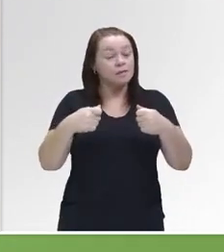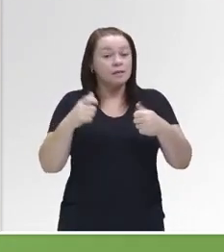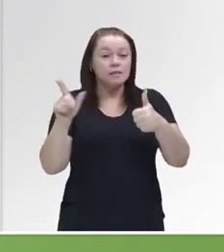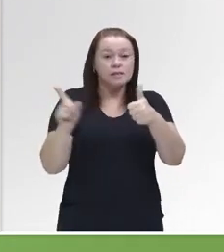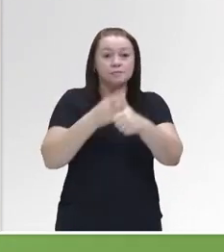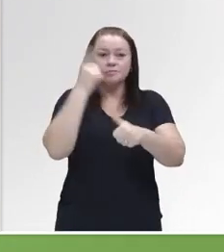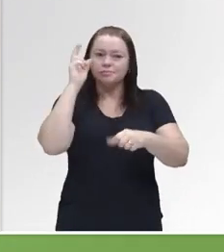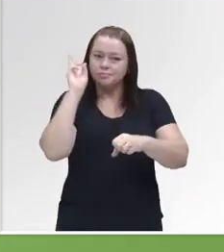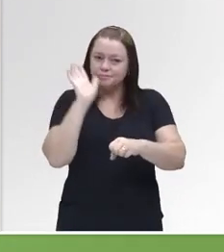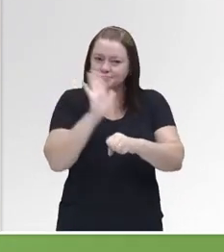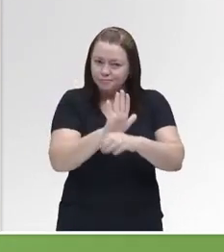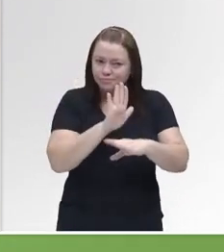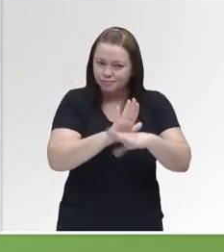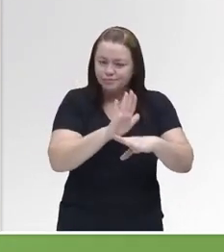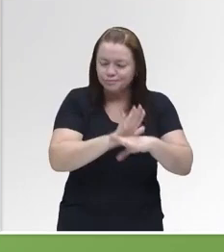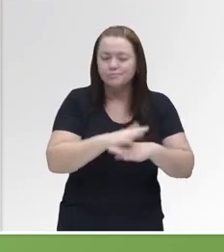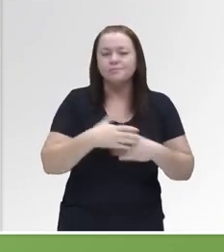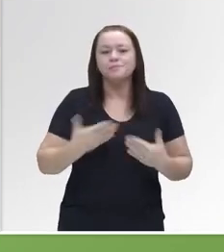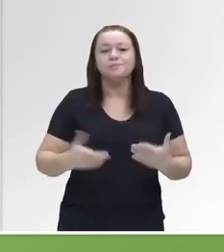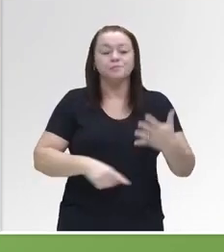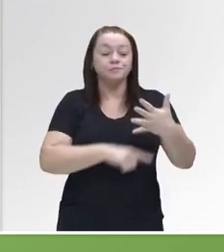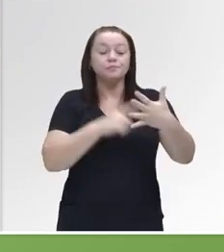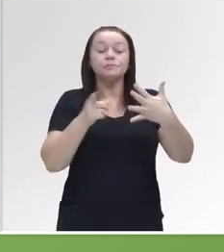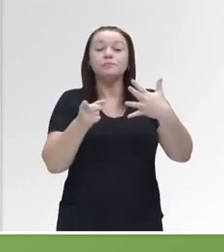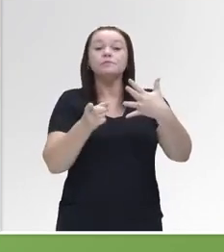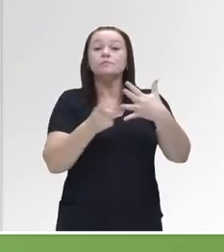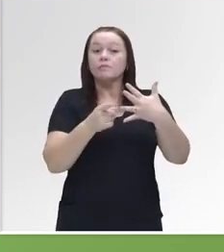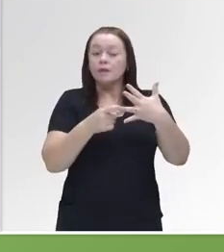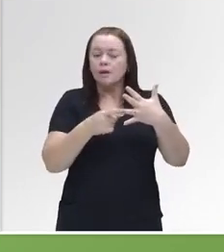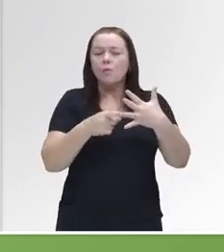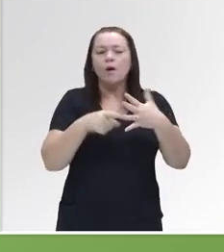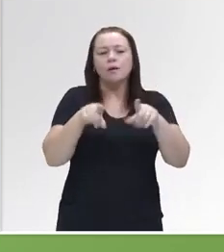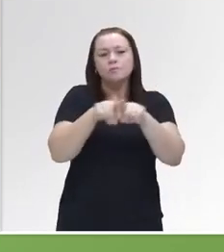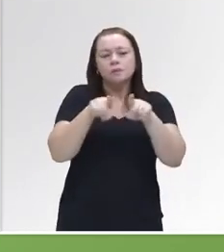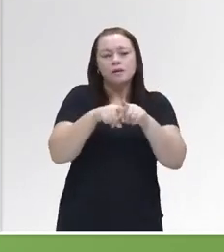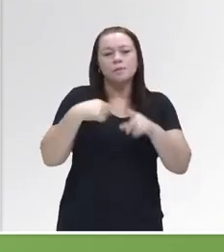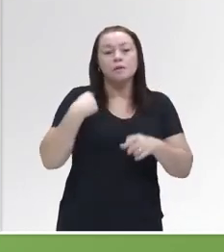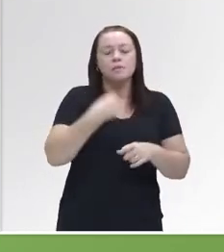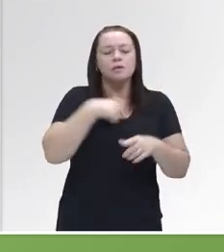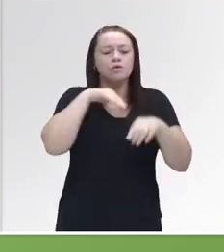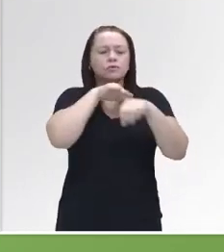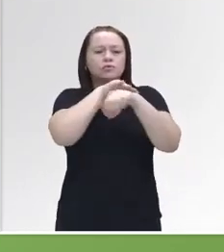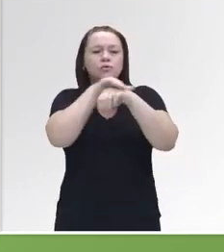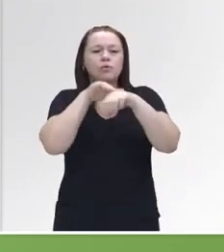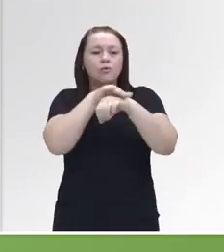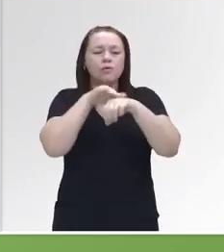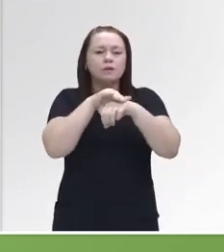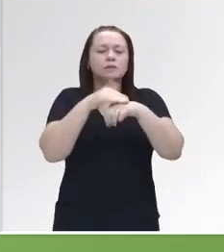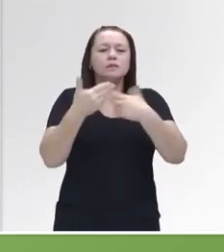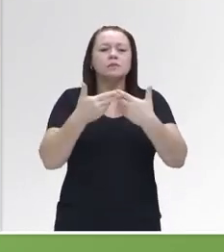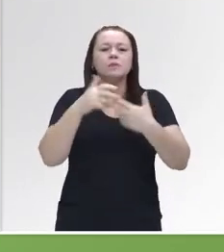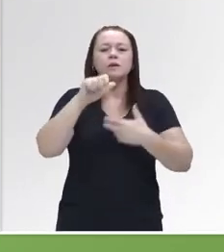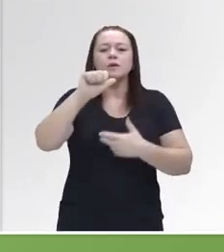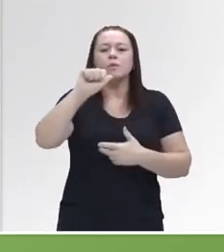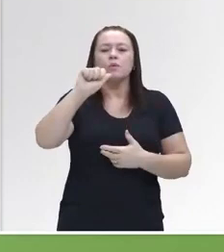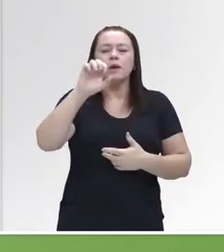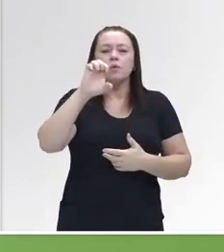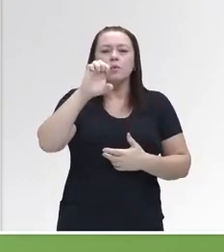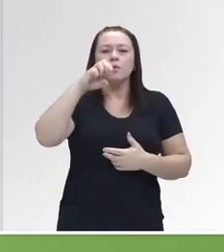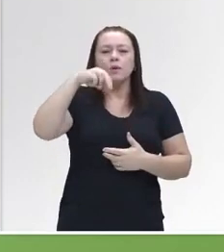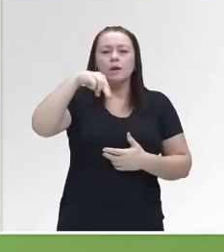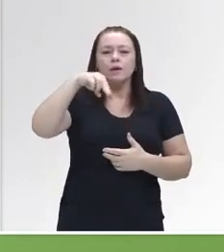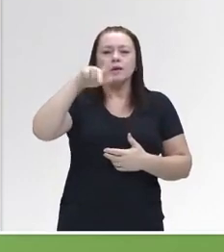Um outro tipo de acidente que eu trouxe para nós conversarmos na aula de hoje é o engasgamento, é quando você